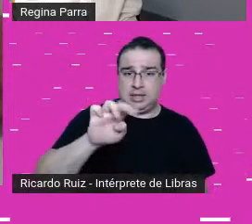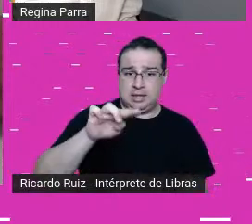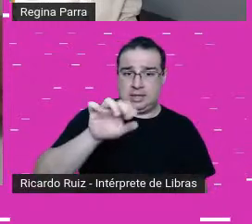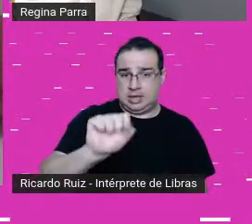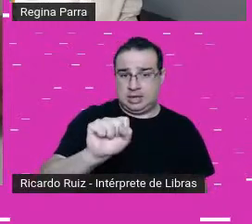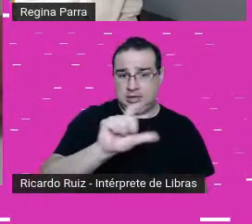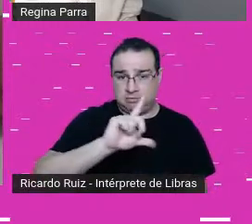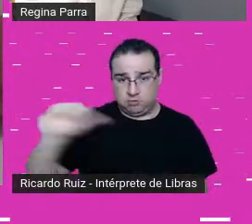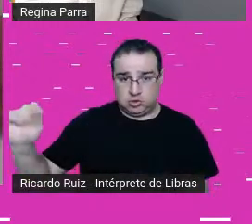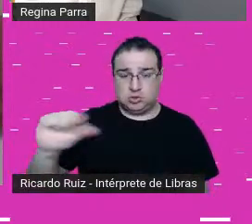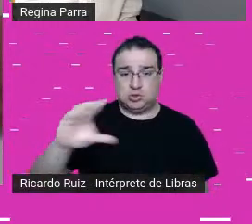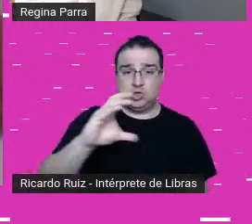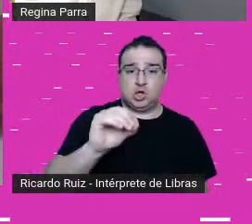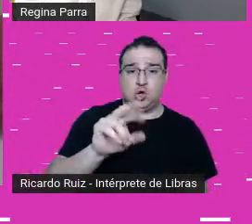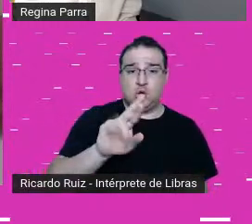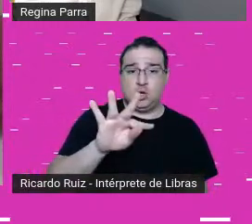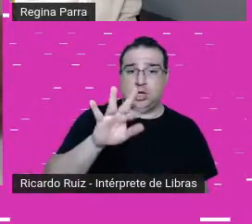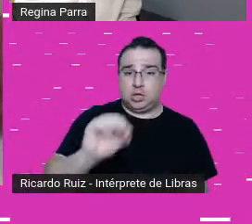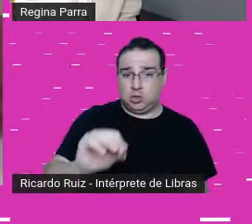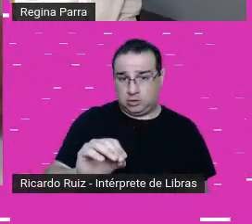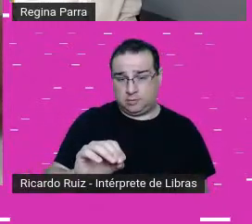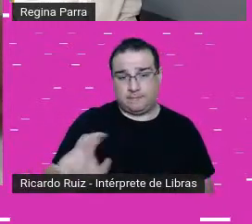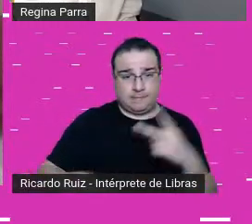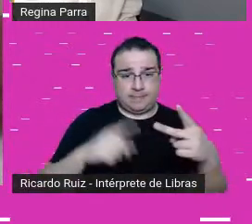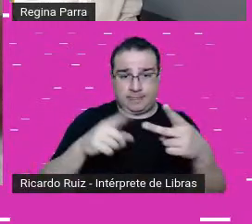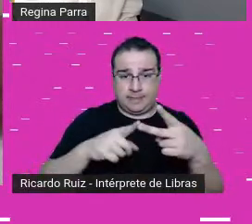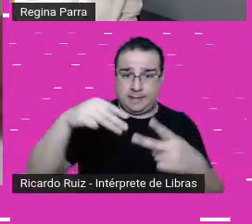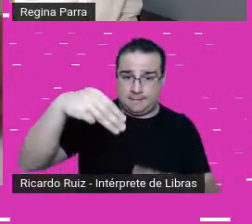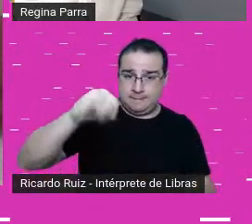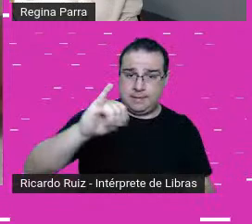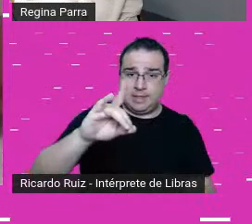fugindo de Corinto. E na Medeia 2,